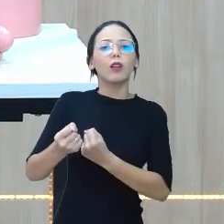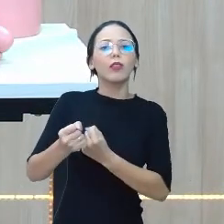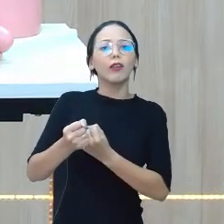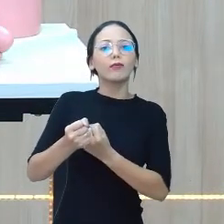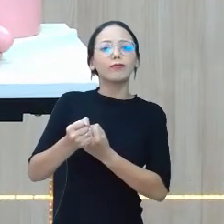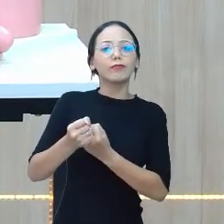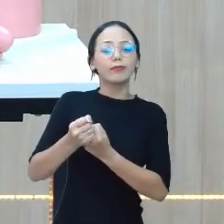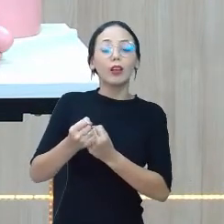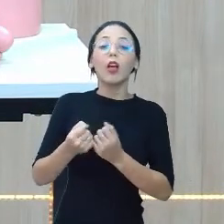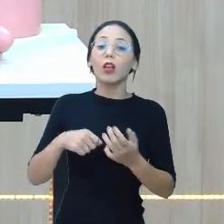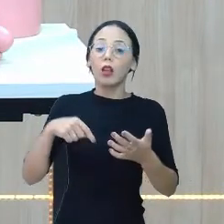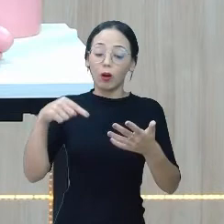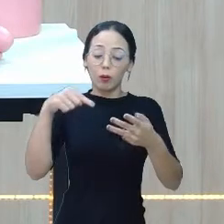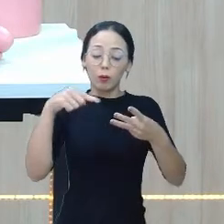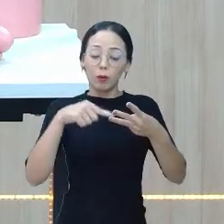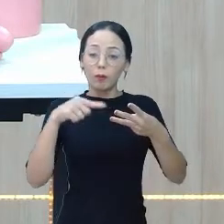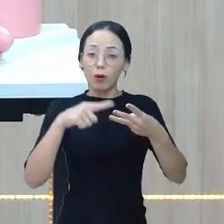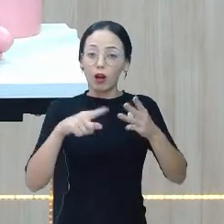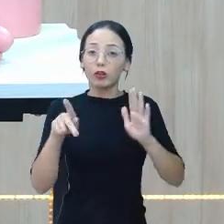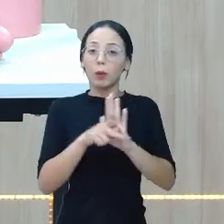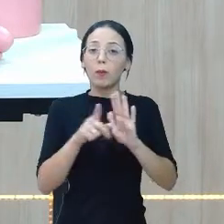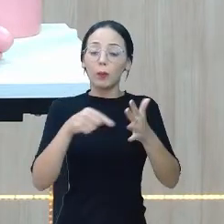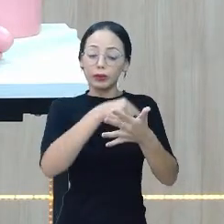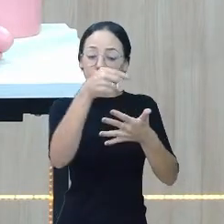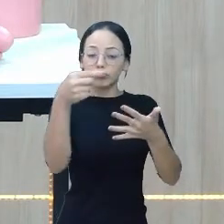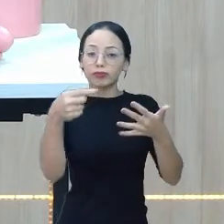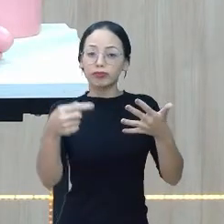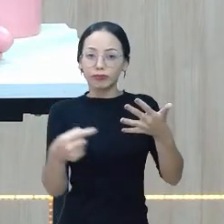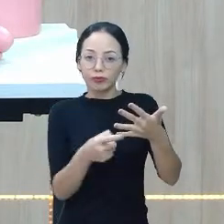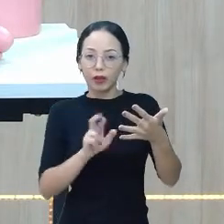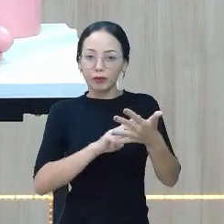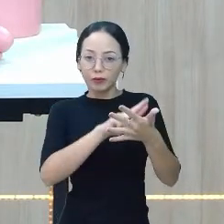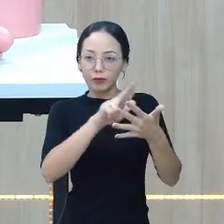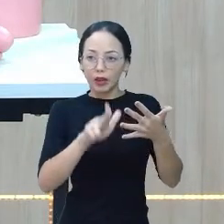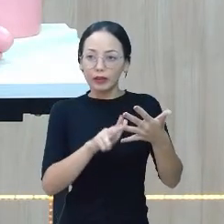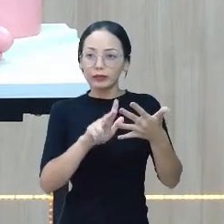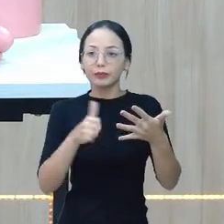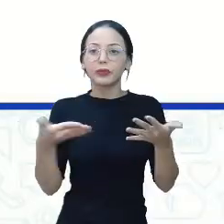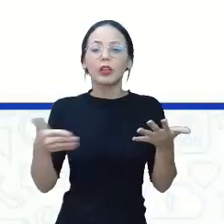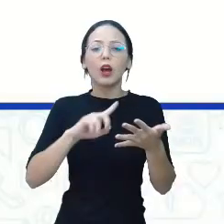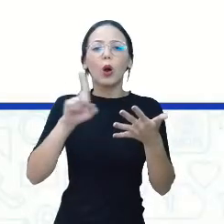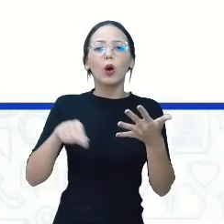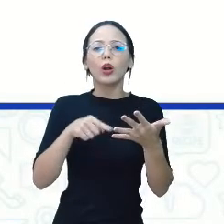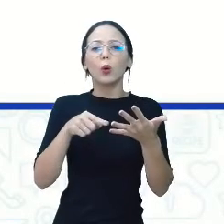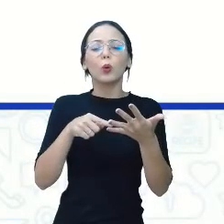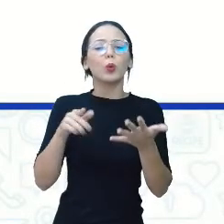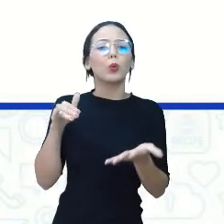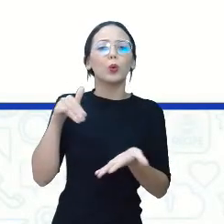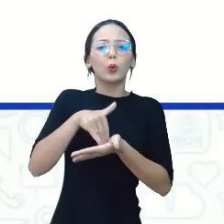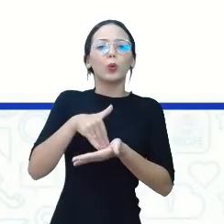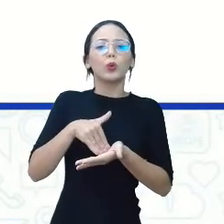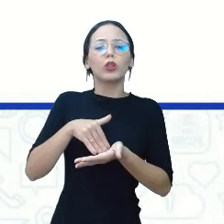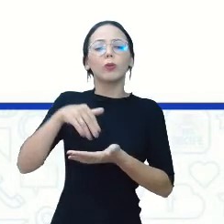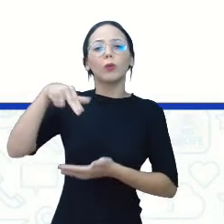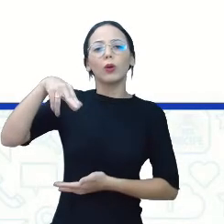tecido conjuntivo vai compor aí um grande número aí de órgãos. E, por fim,